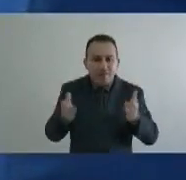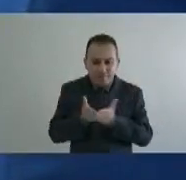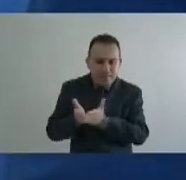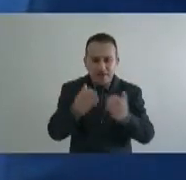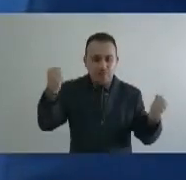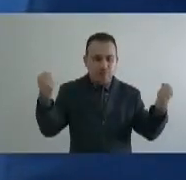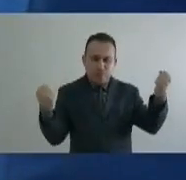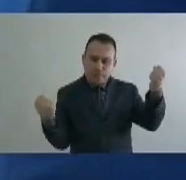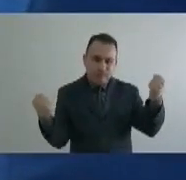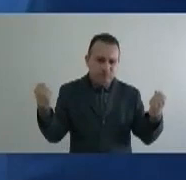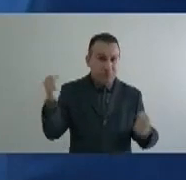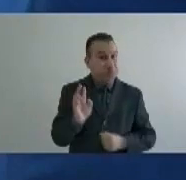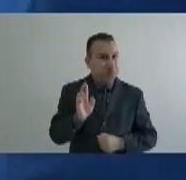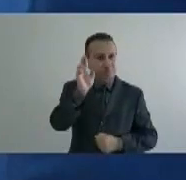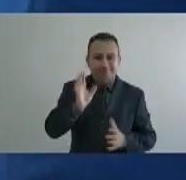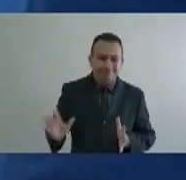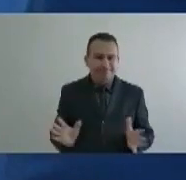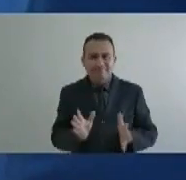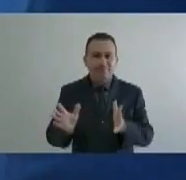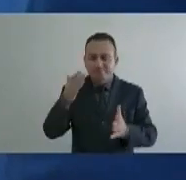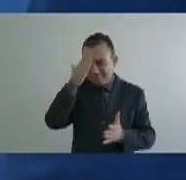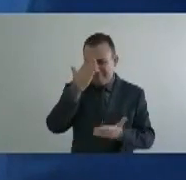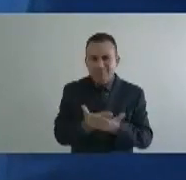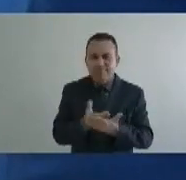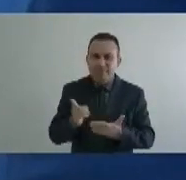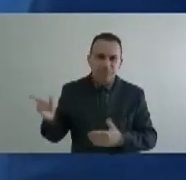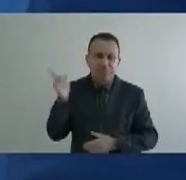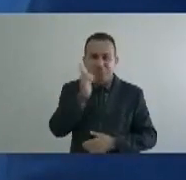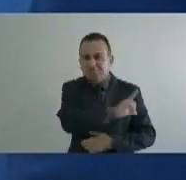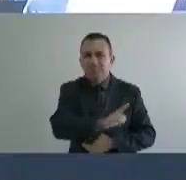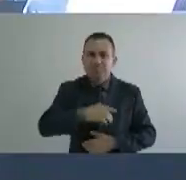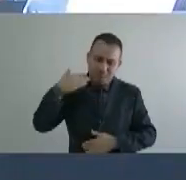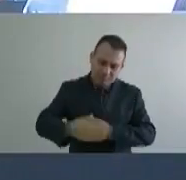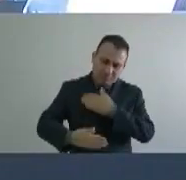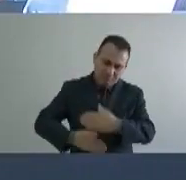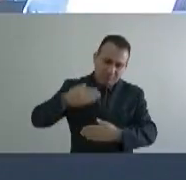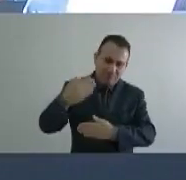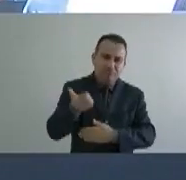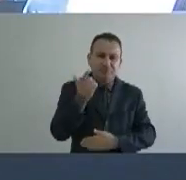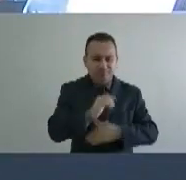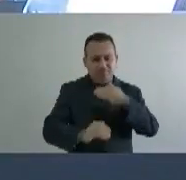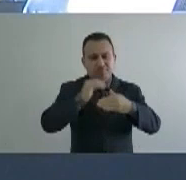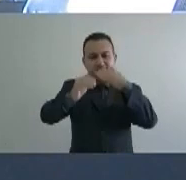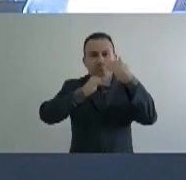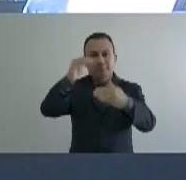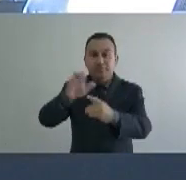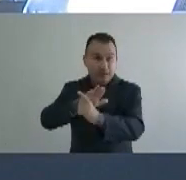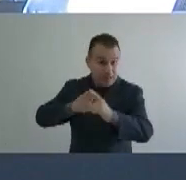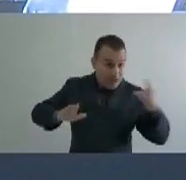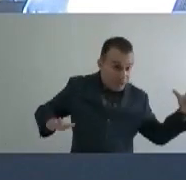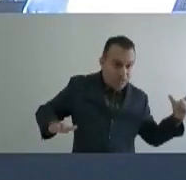o sucesso. Estou certo que, além de dar sequência à marcha de desenvolvimento e conquistas legadas por seus